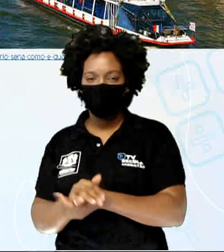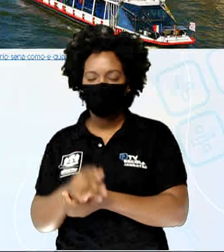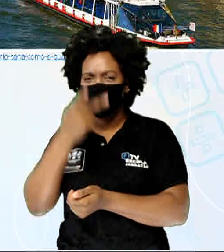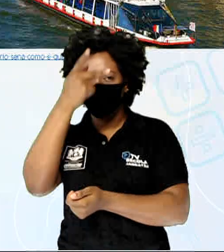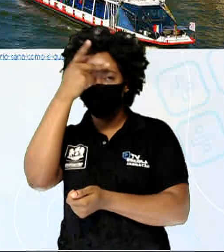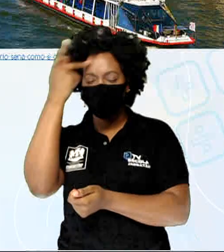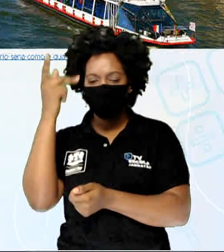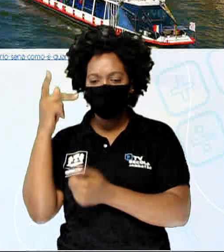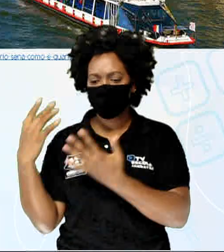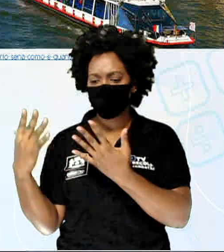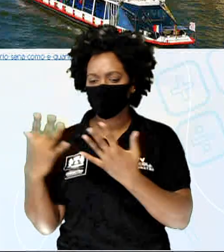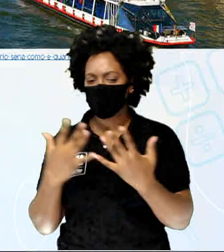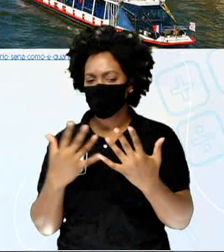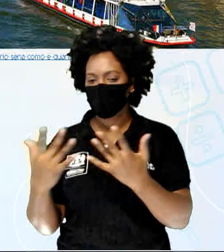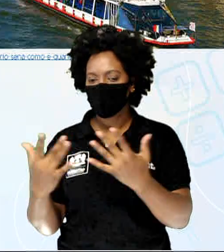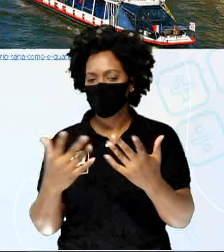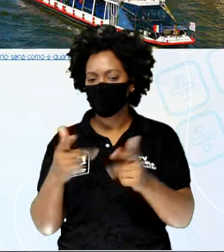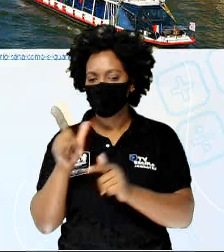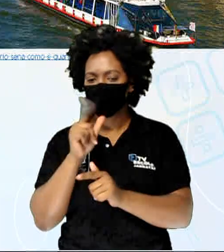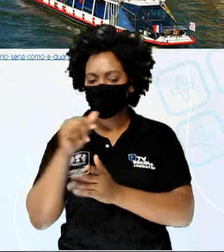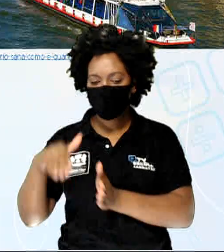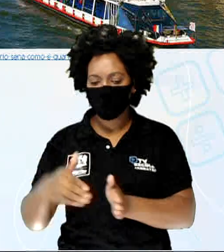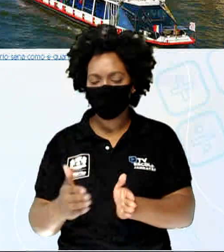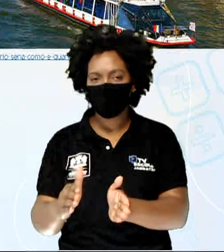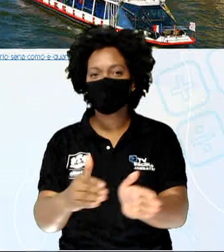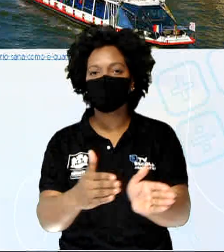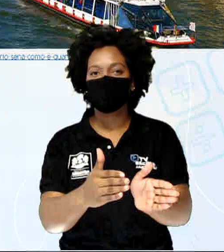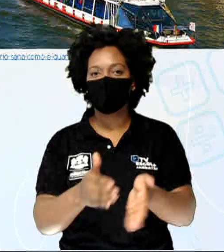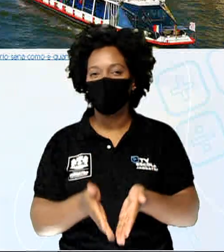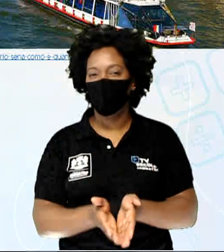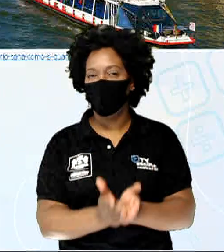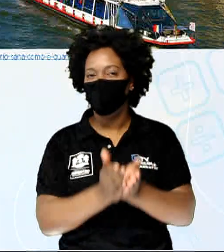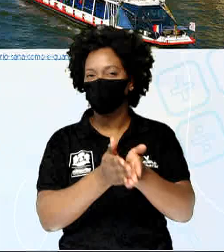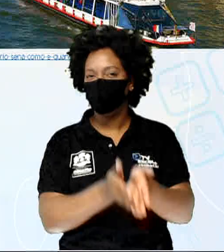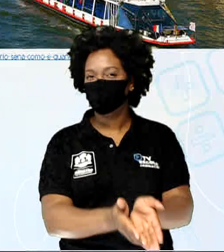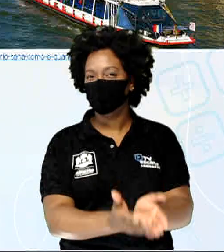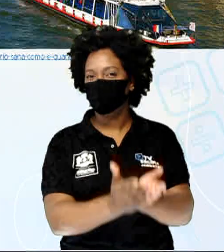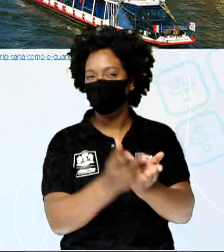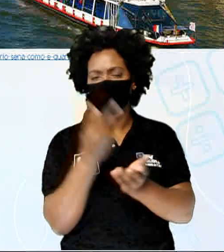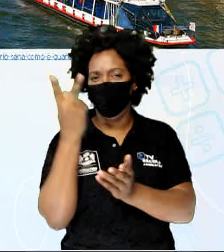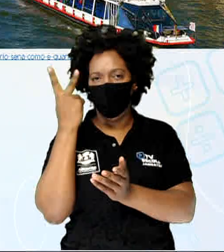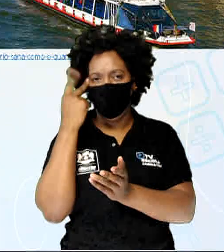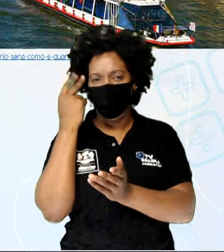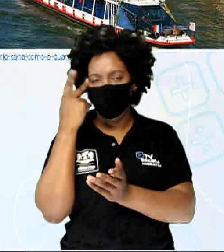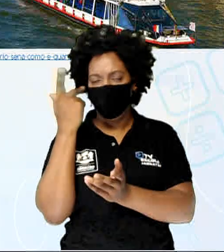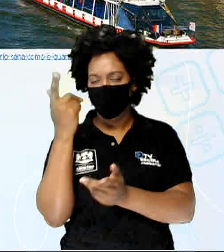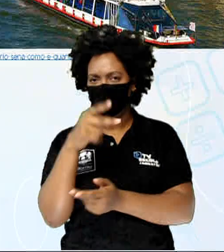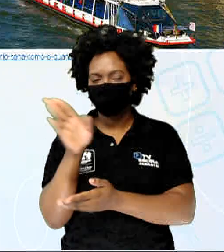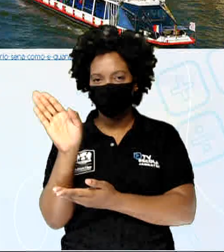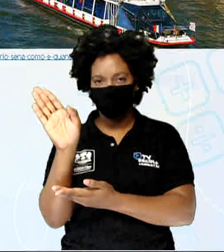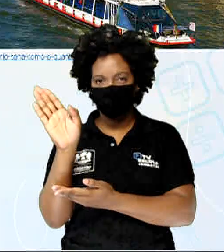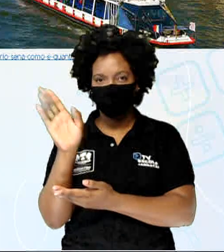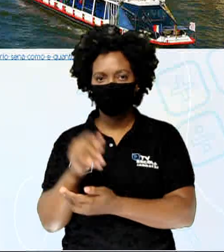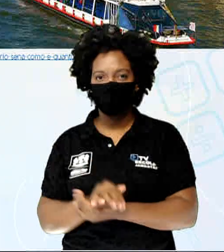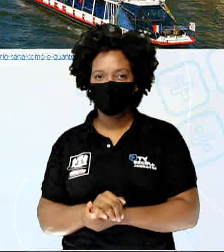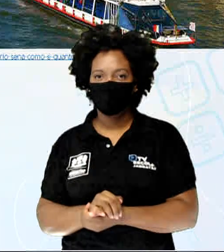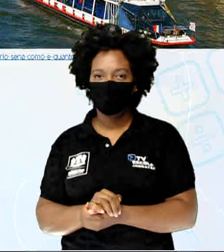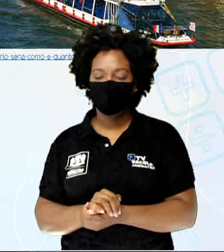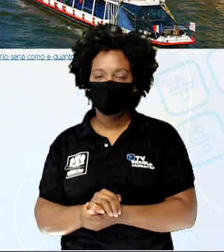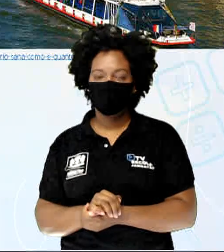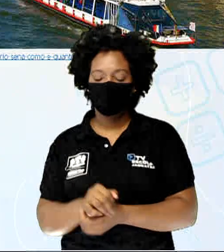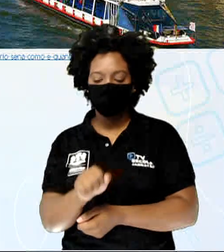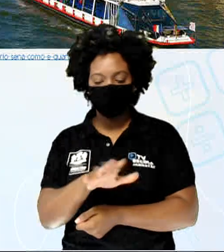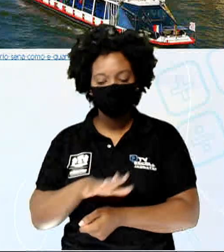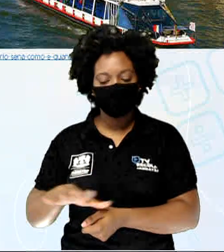pessoas passeando pelo Rio Sena, né, fazendo um passeio que é muito comum para os turistas nessa região